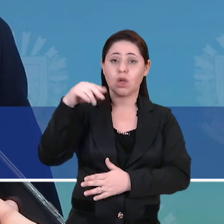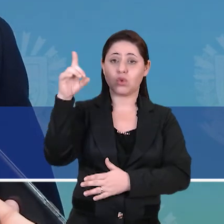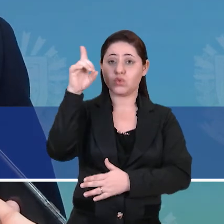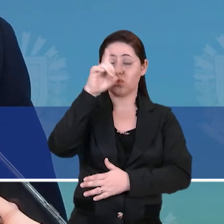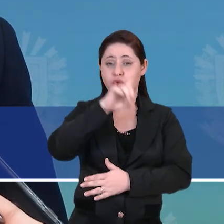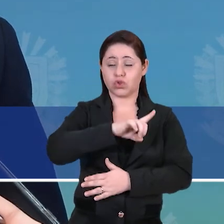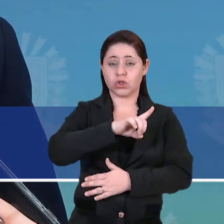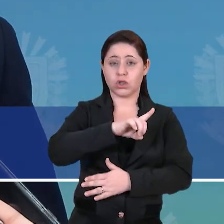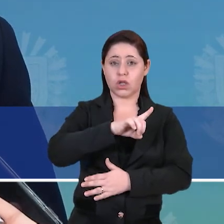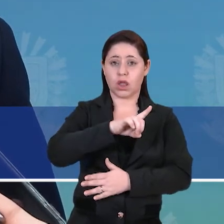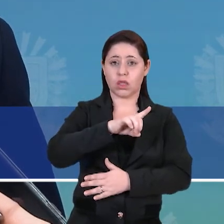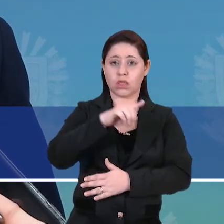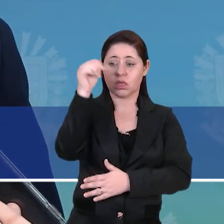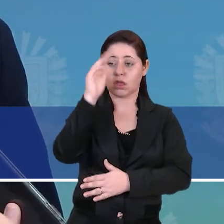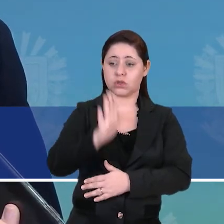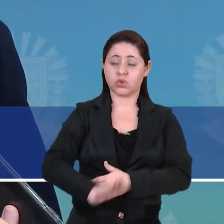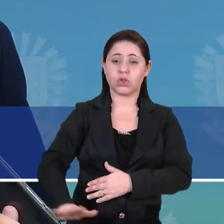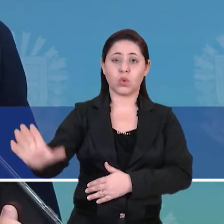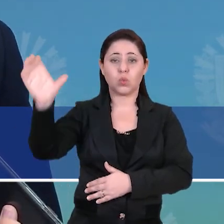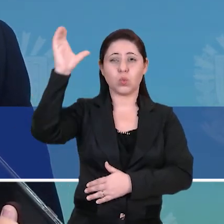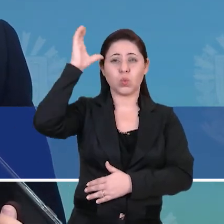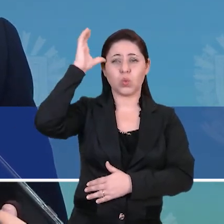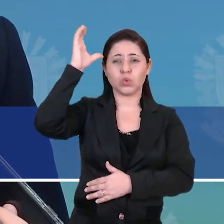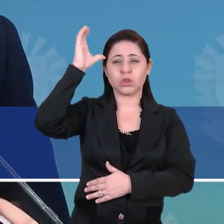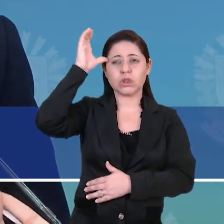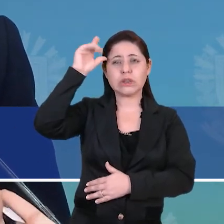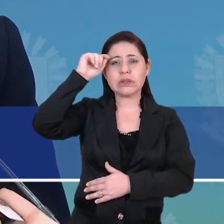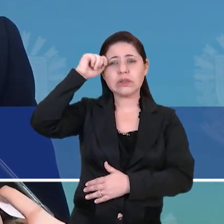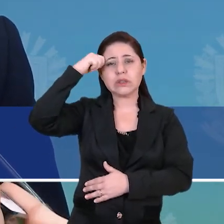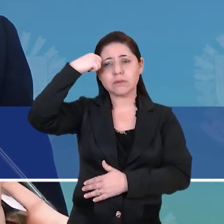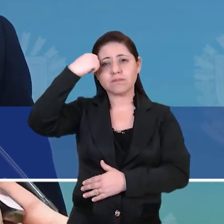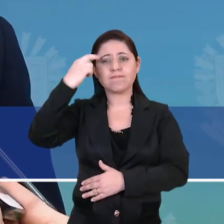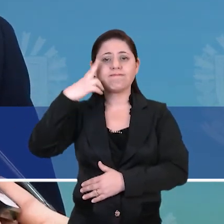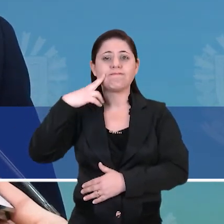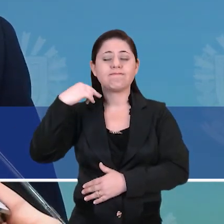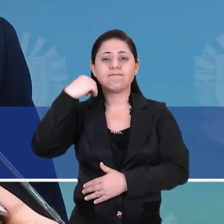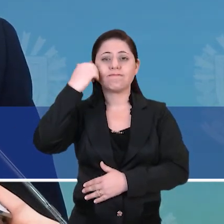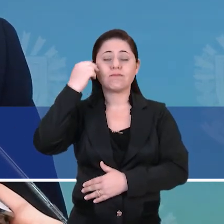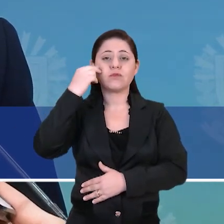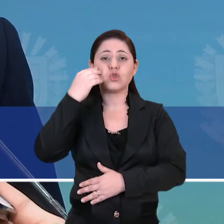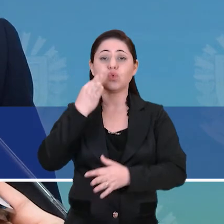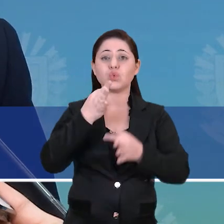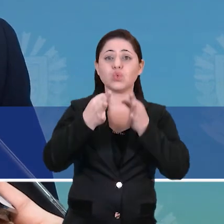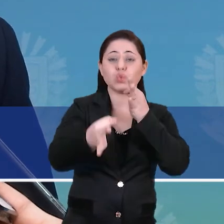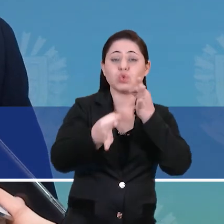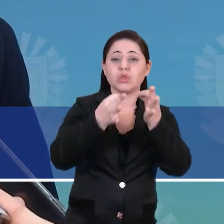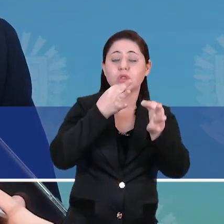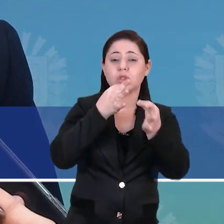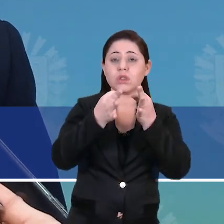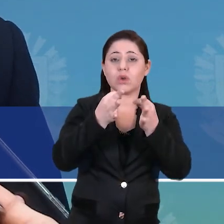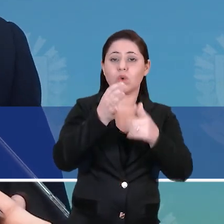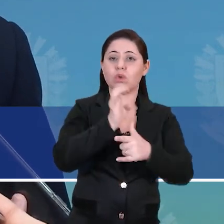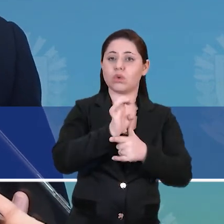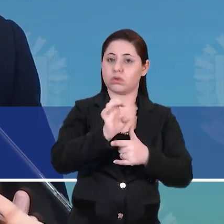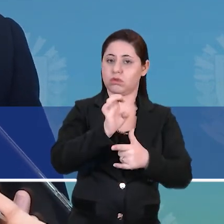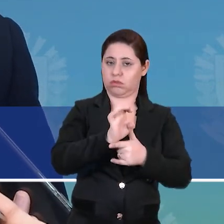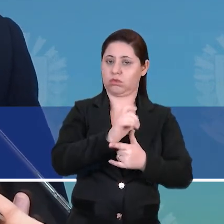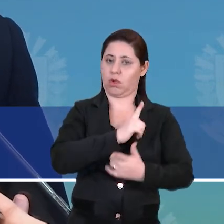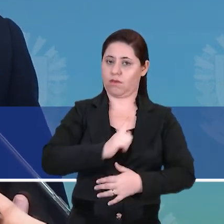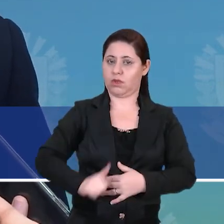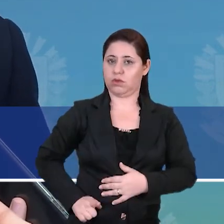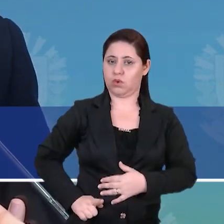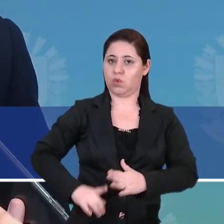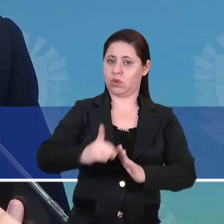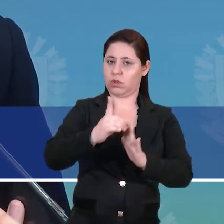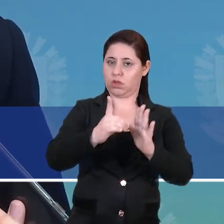de novembro, que é o Dia Nacional da Consciência Negra, para que esse grupo possa apresentar uma sugestão ao governo do estado